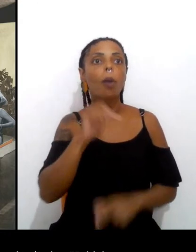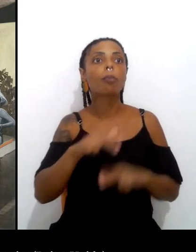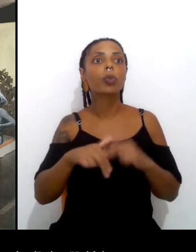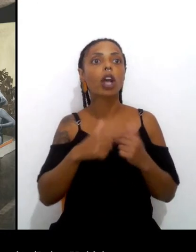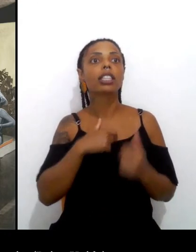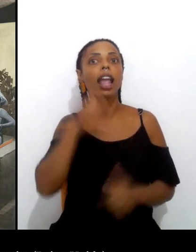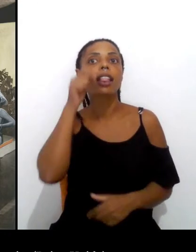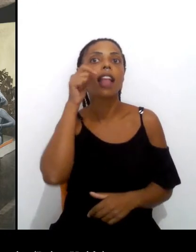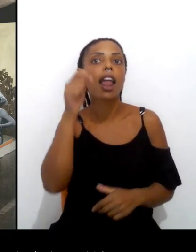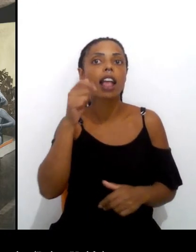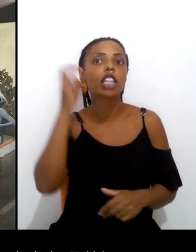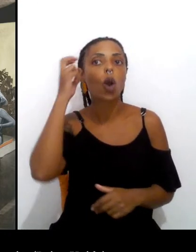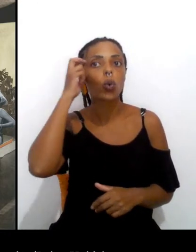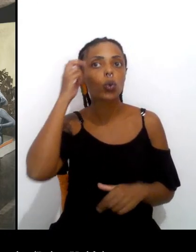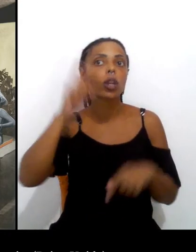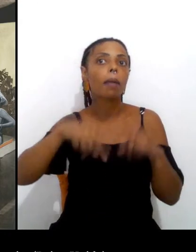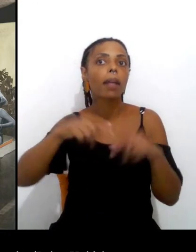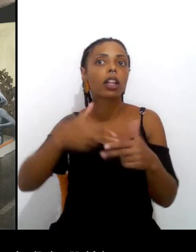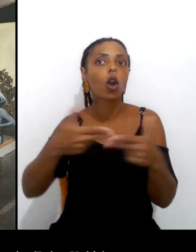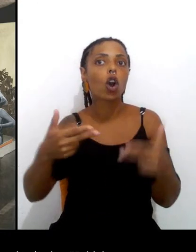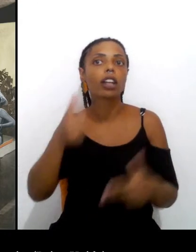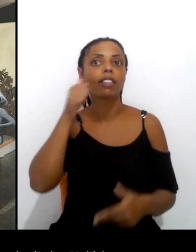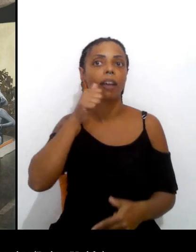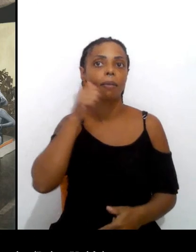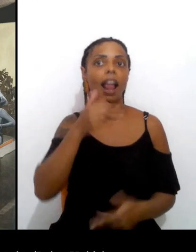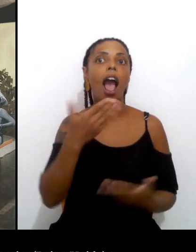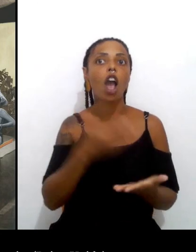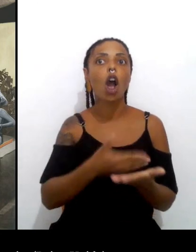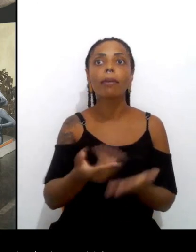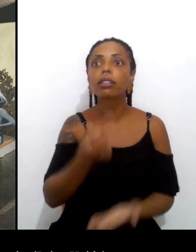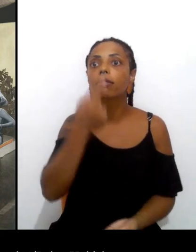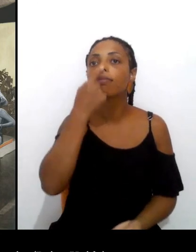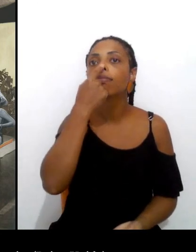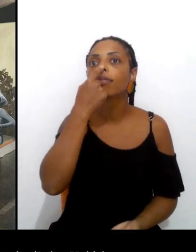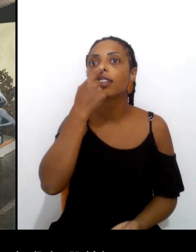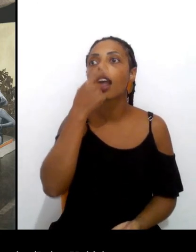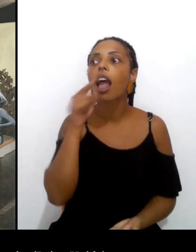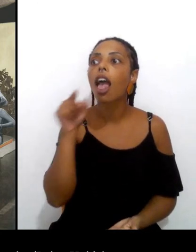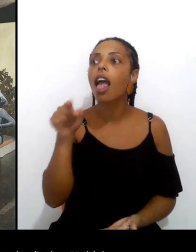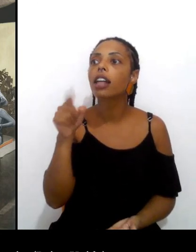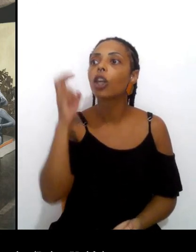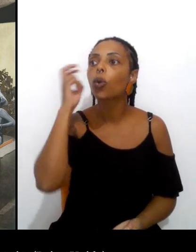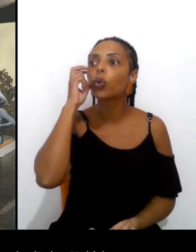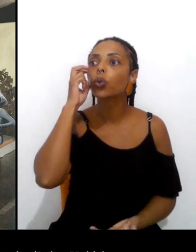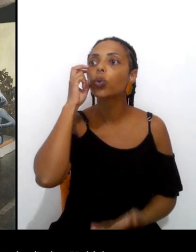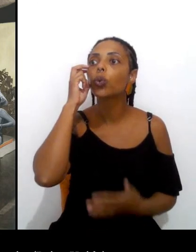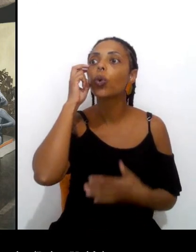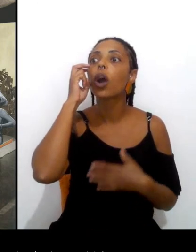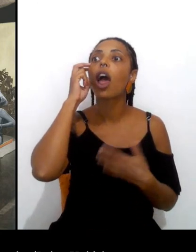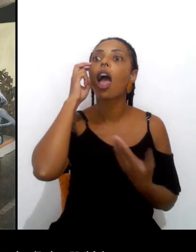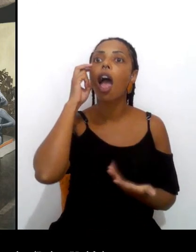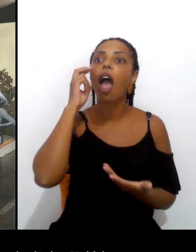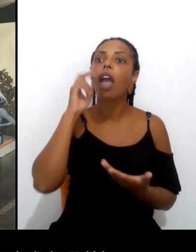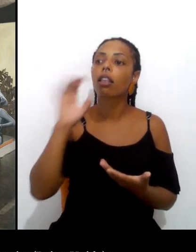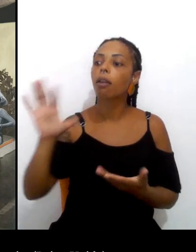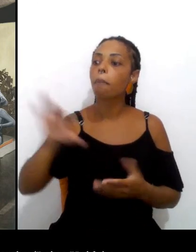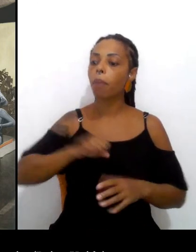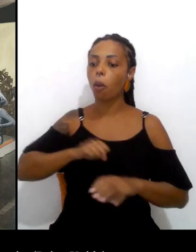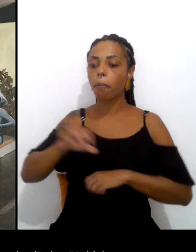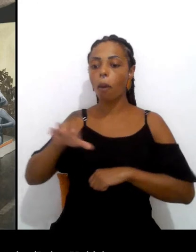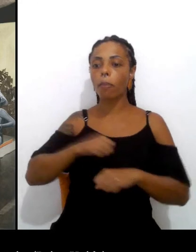e então começam a se identificar com essa cultura e assumir atributos das mulheres